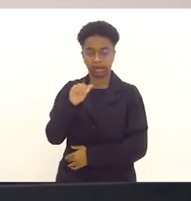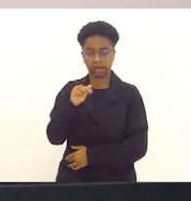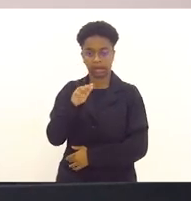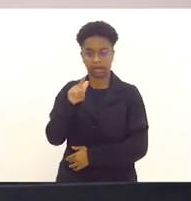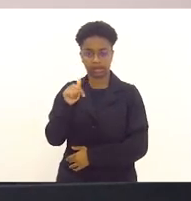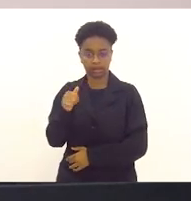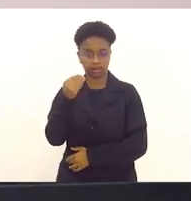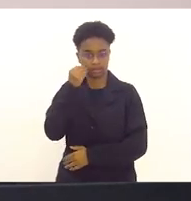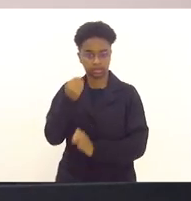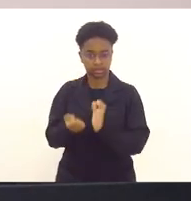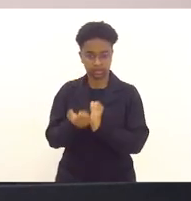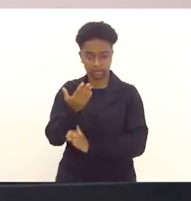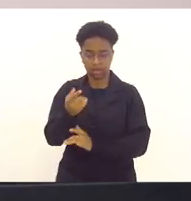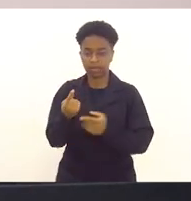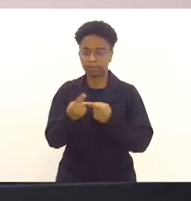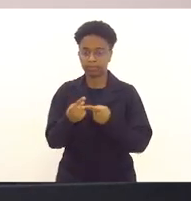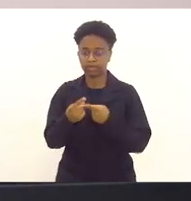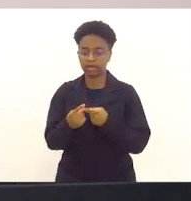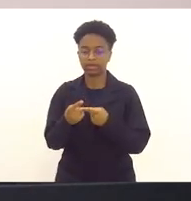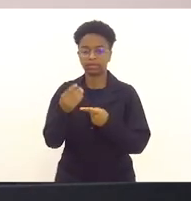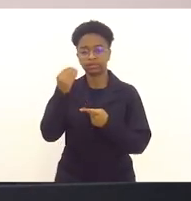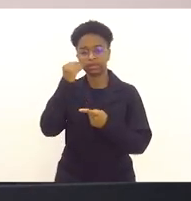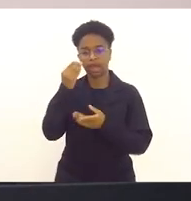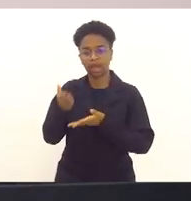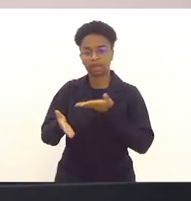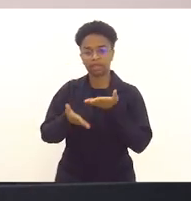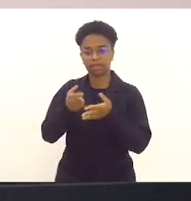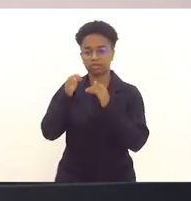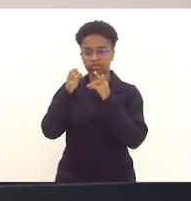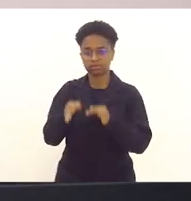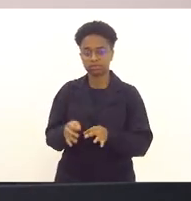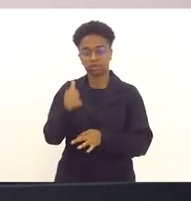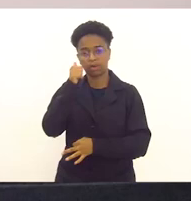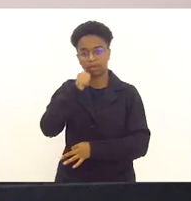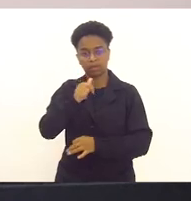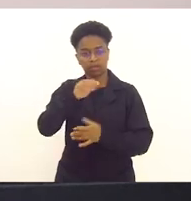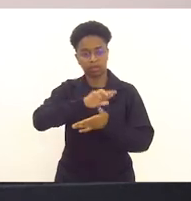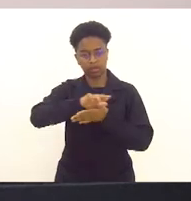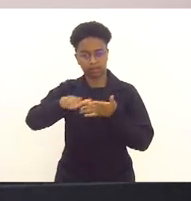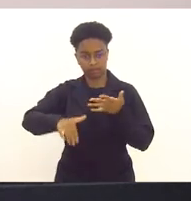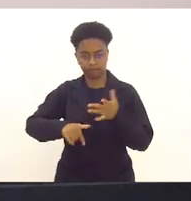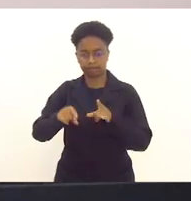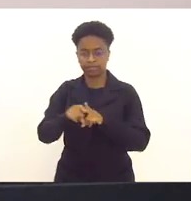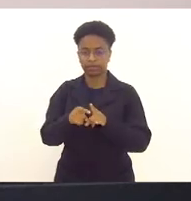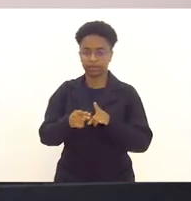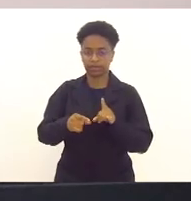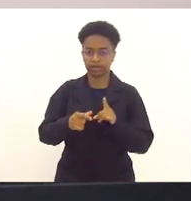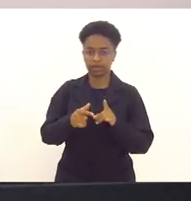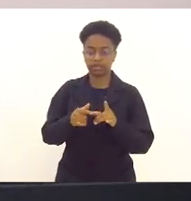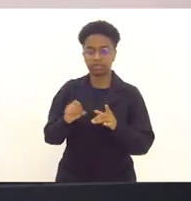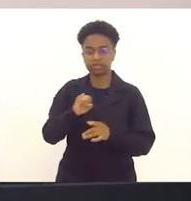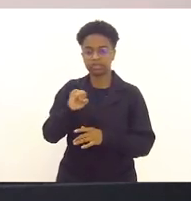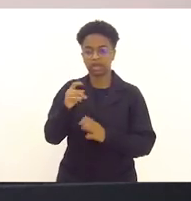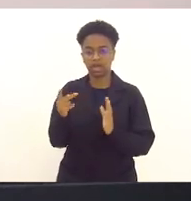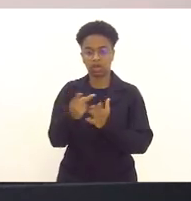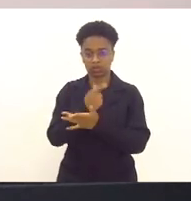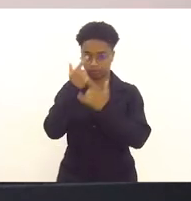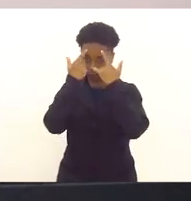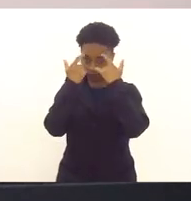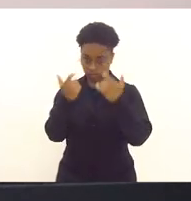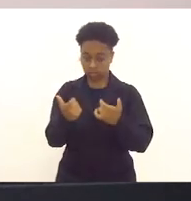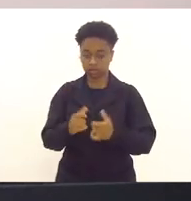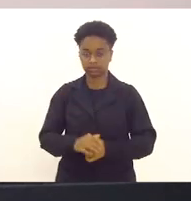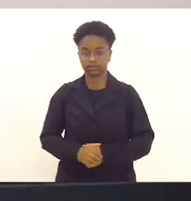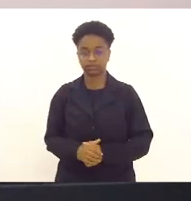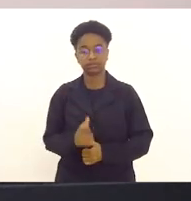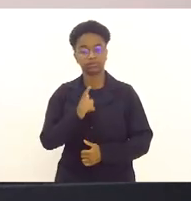encaminhar né com sentido de dar um atendimento Digno as mulheres e vítimas em situação de violência e aí